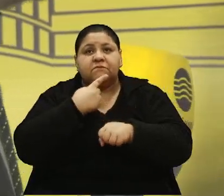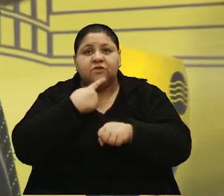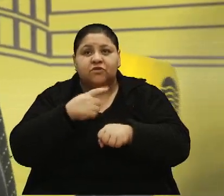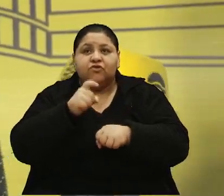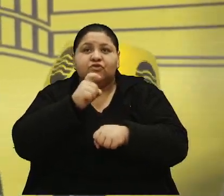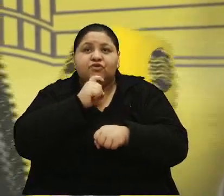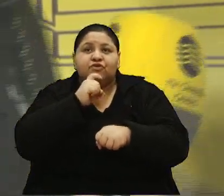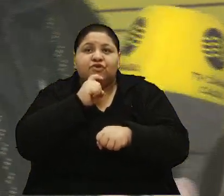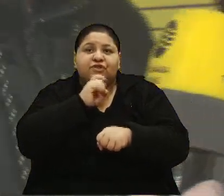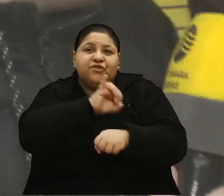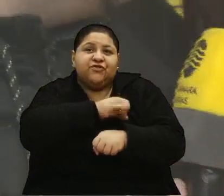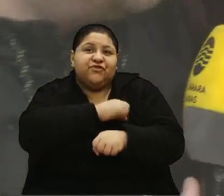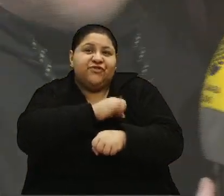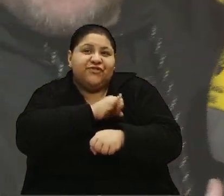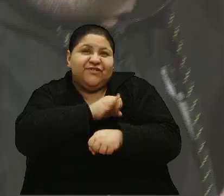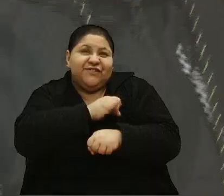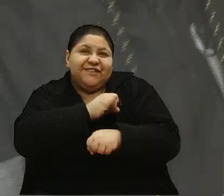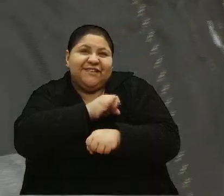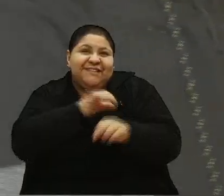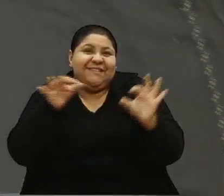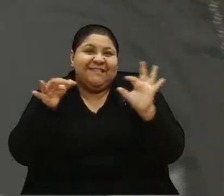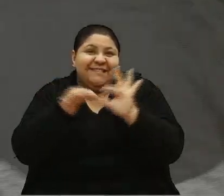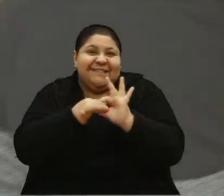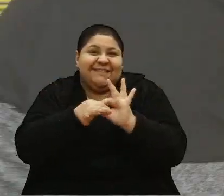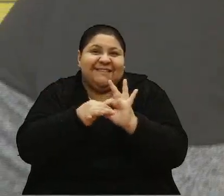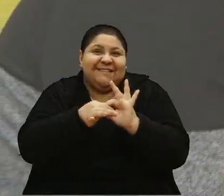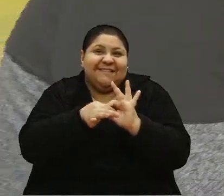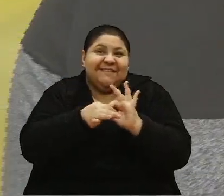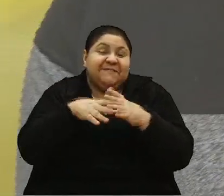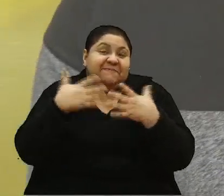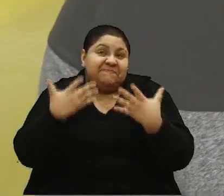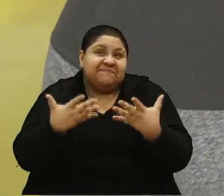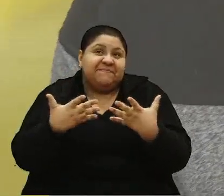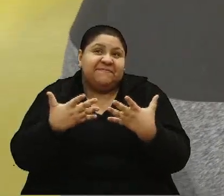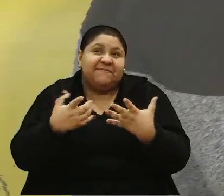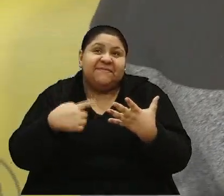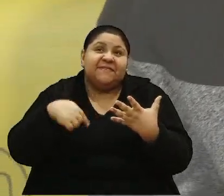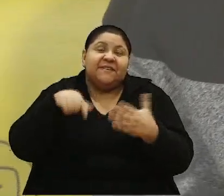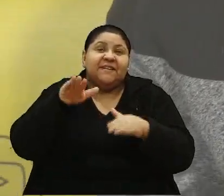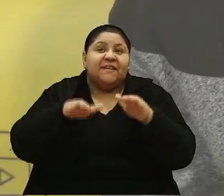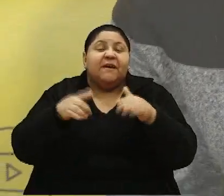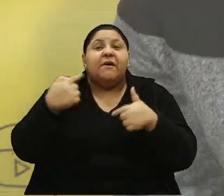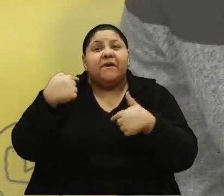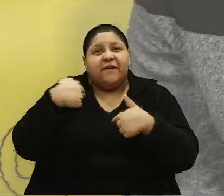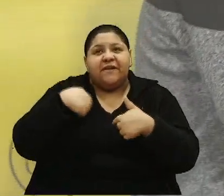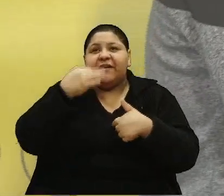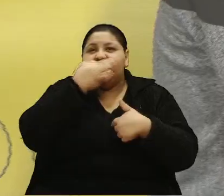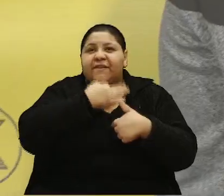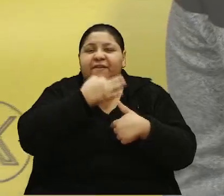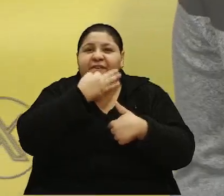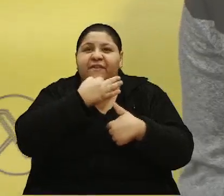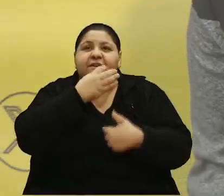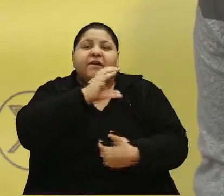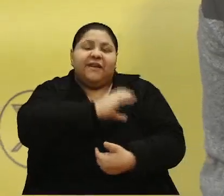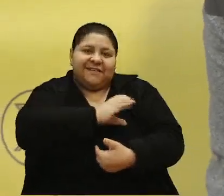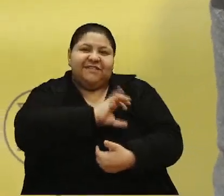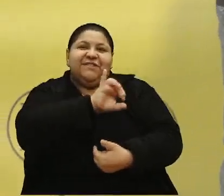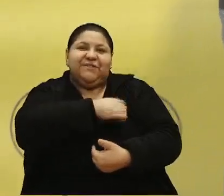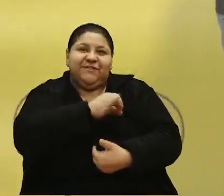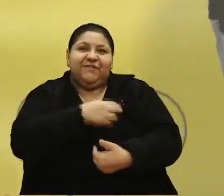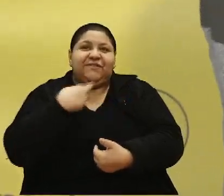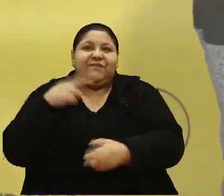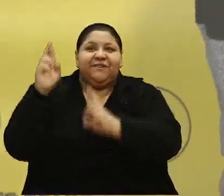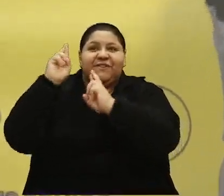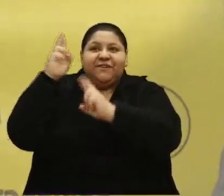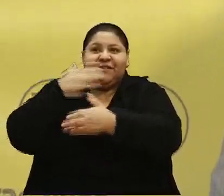do Juventude, a senhora que é viu? vascaína. Fazer o quê, né? De vez em quando não, mas para Caxias e Ju eu torço sempre. Quando não